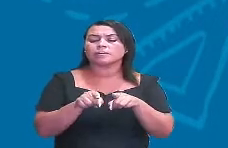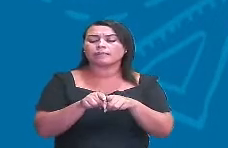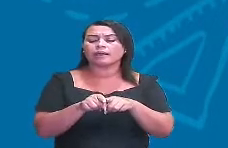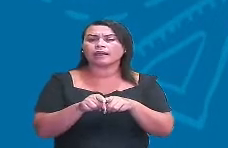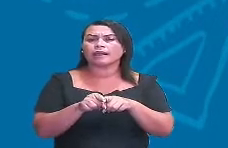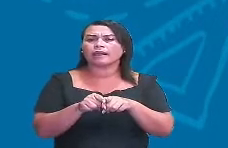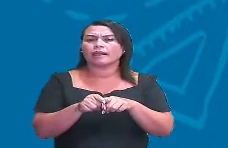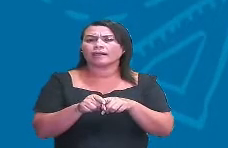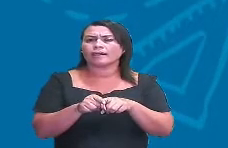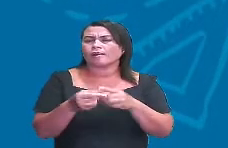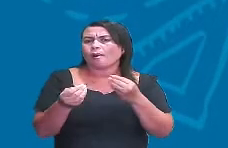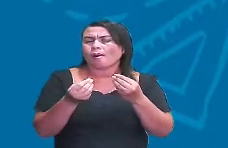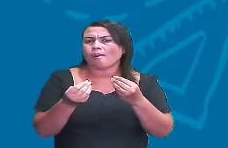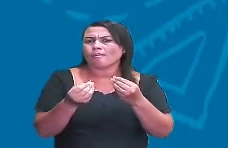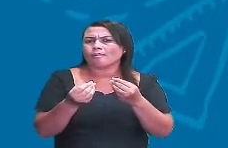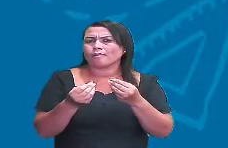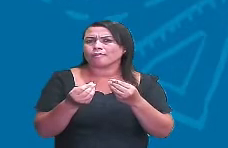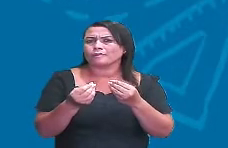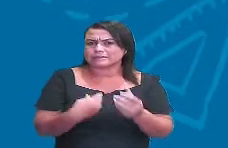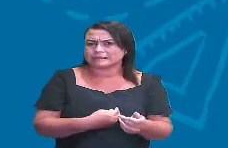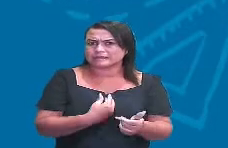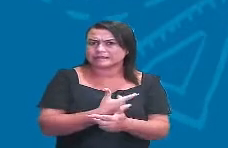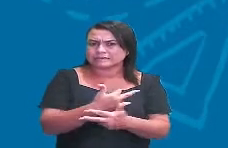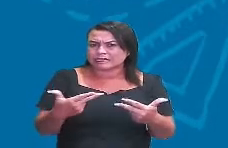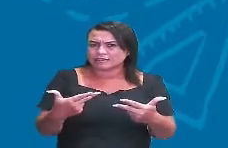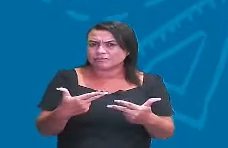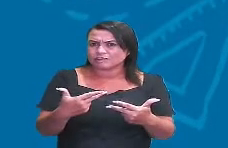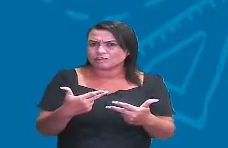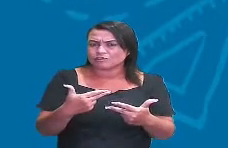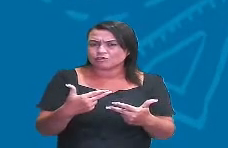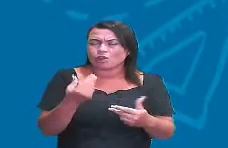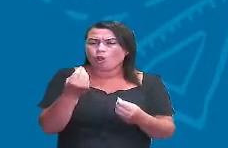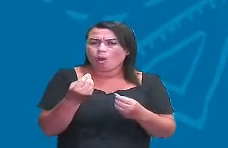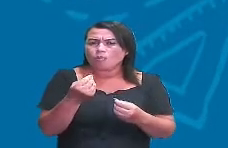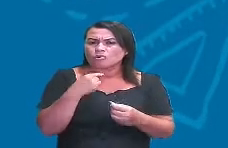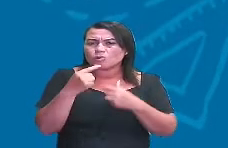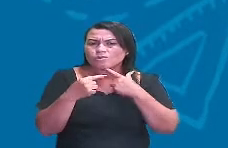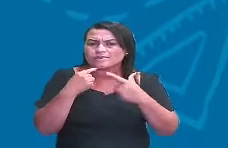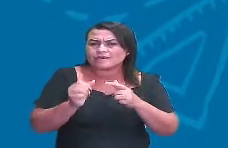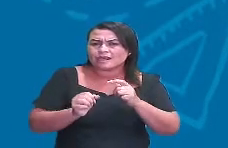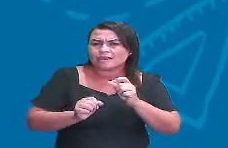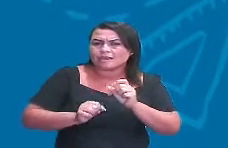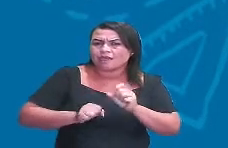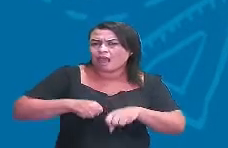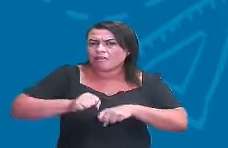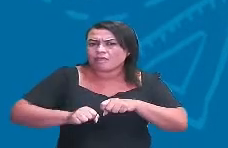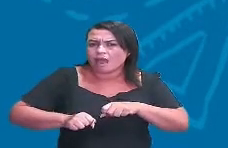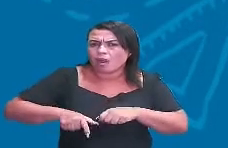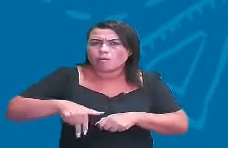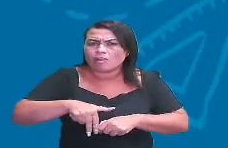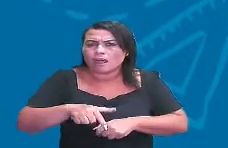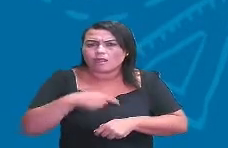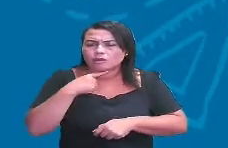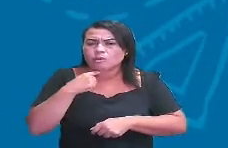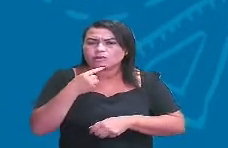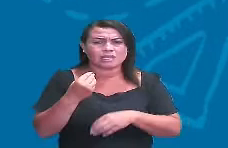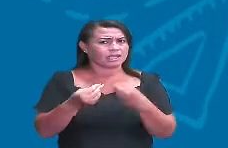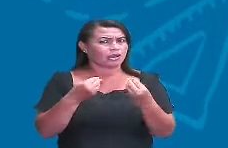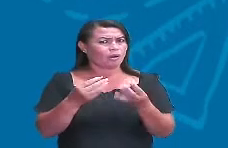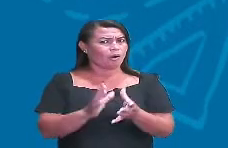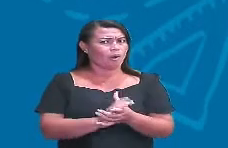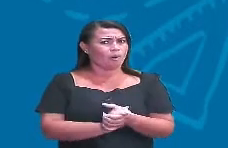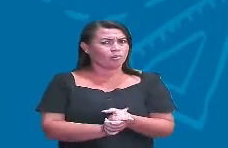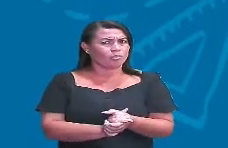se alimentar, né? Observando aí a imagem de uma planta. Como nós sabemos, os vegetais, eles não